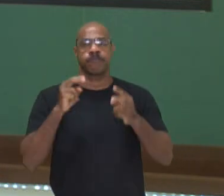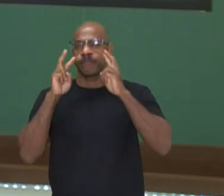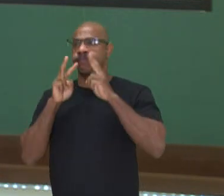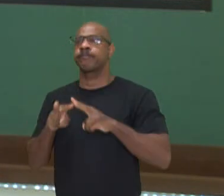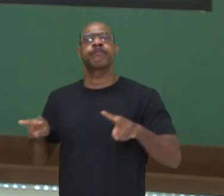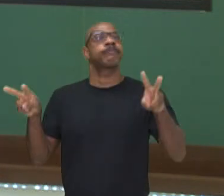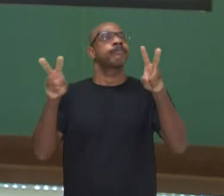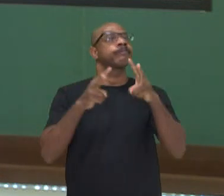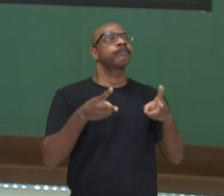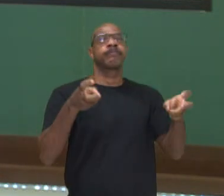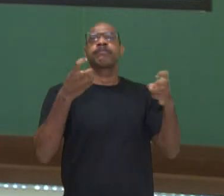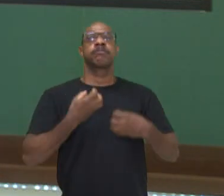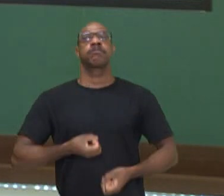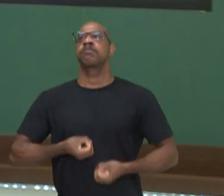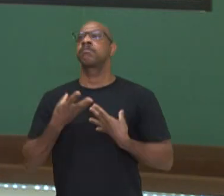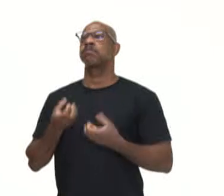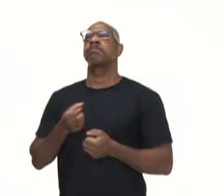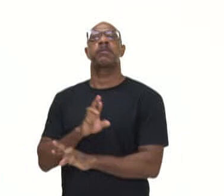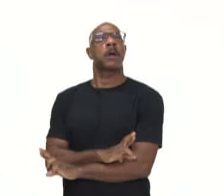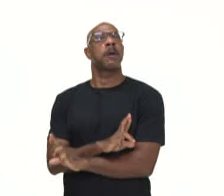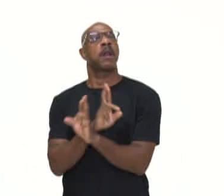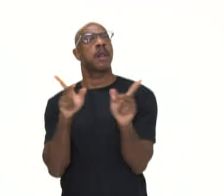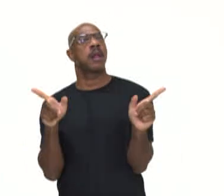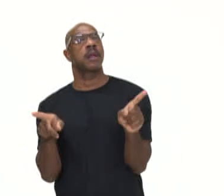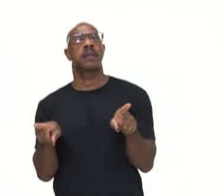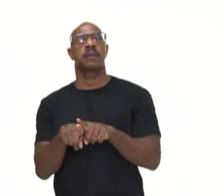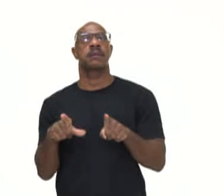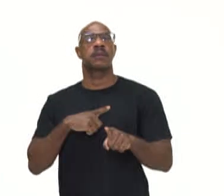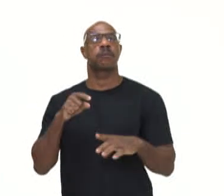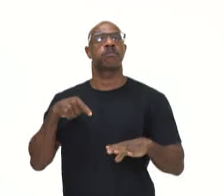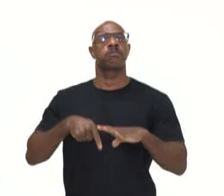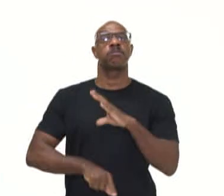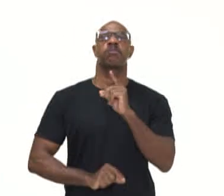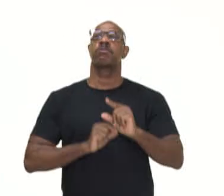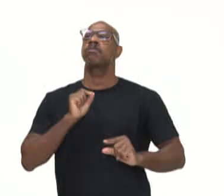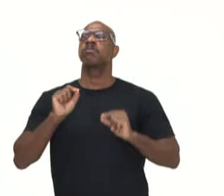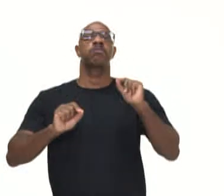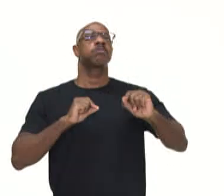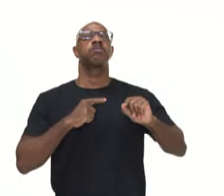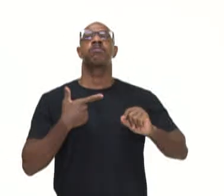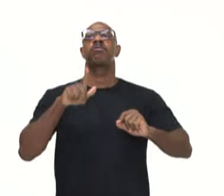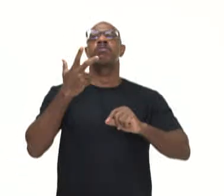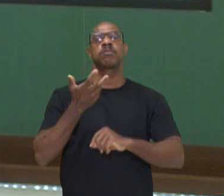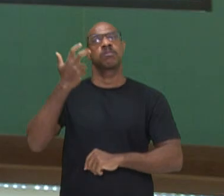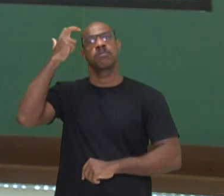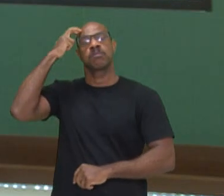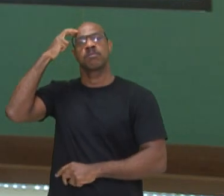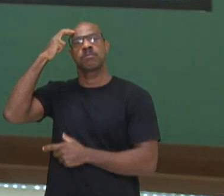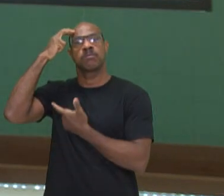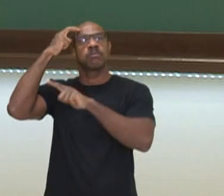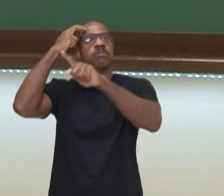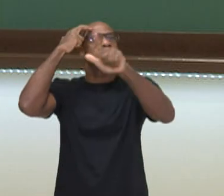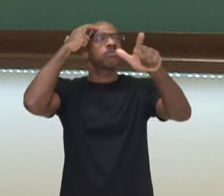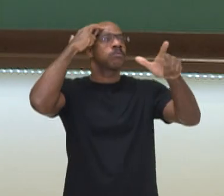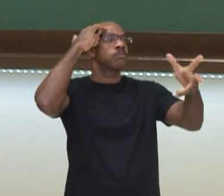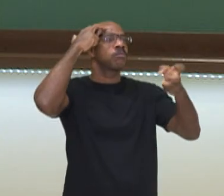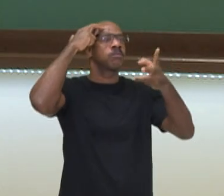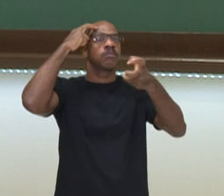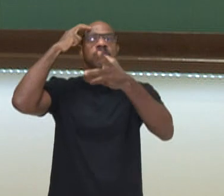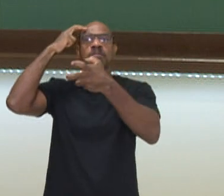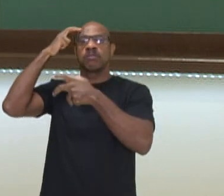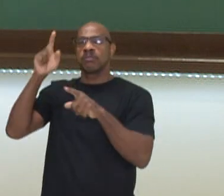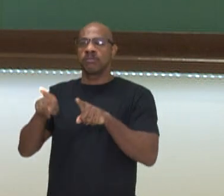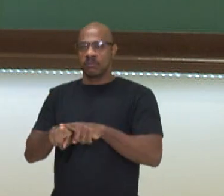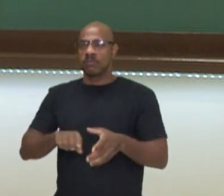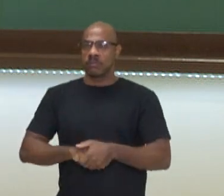numa perspectiva diferente, a entender mais profundamente outras culturas. Porque uma vez que você aprende um